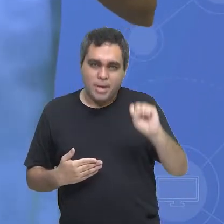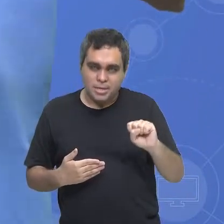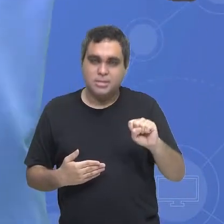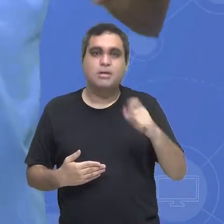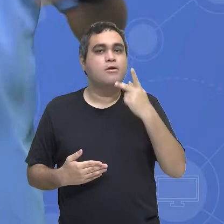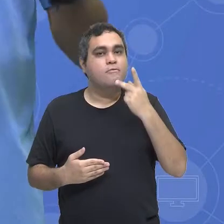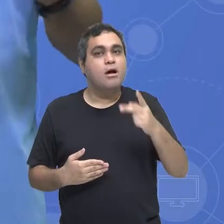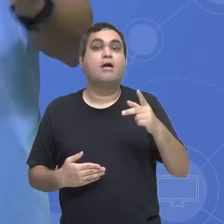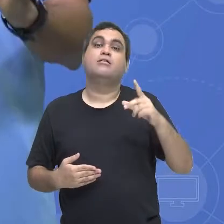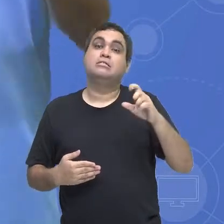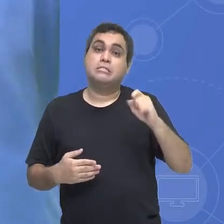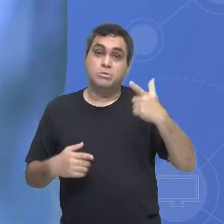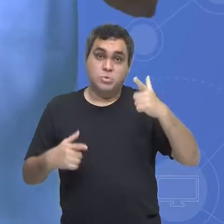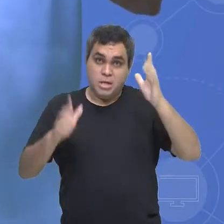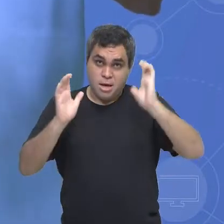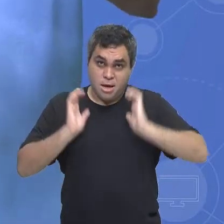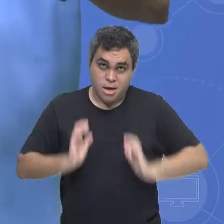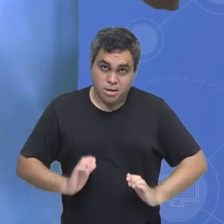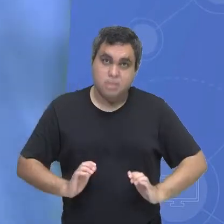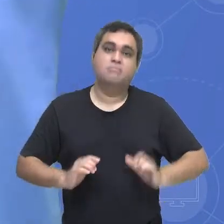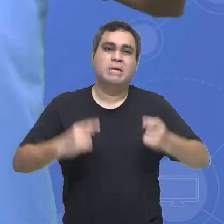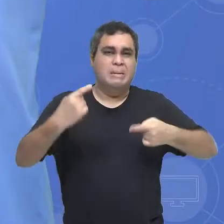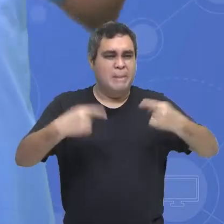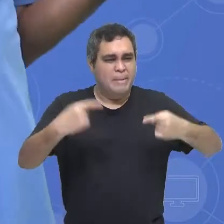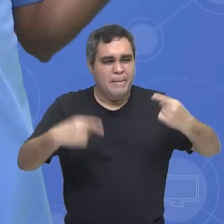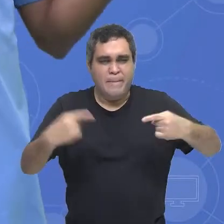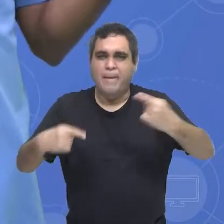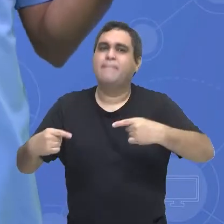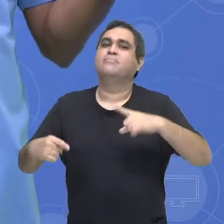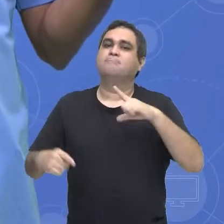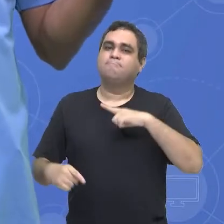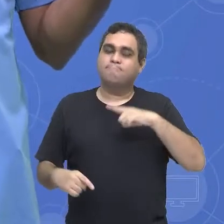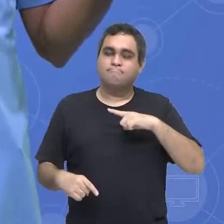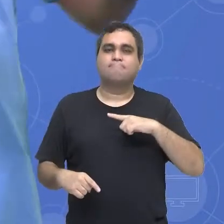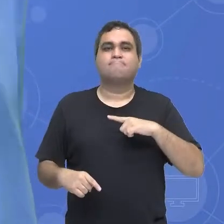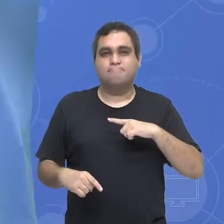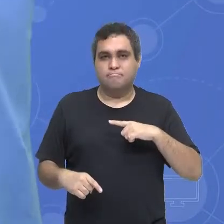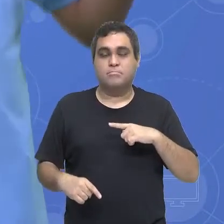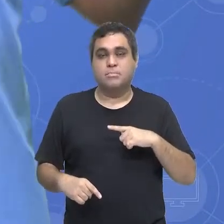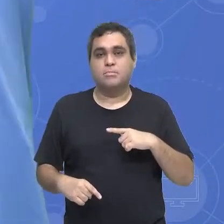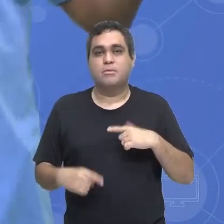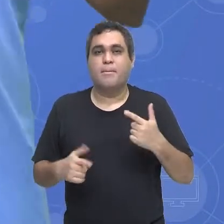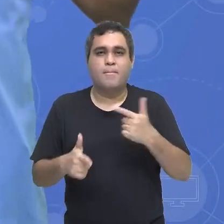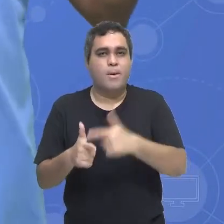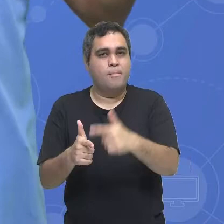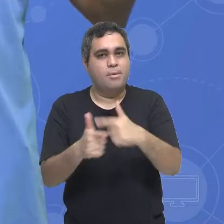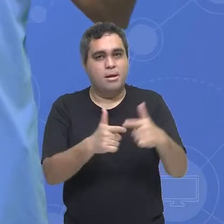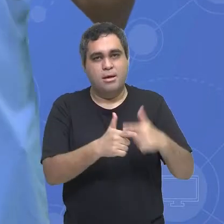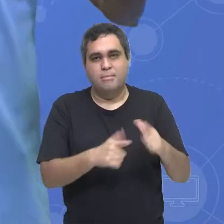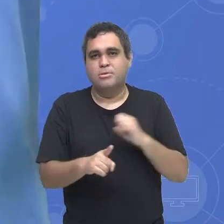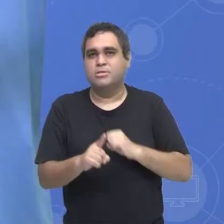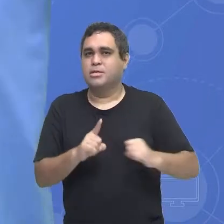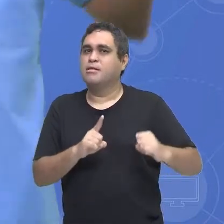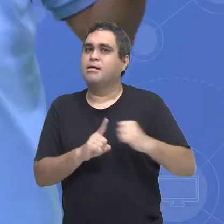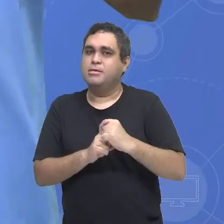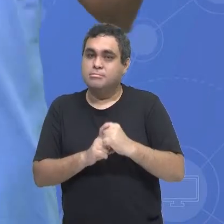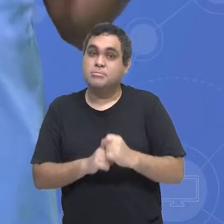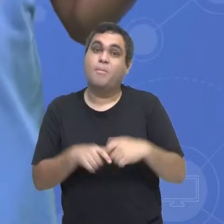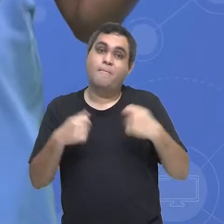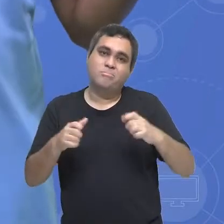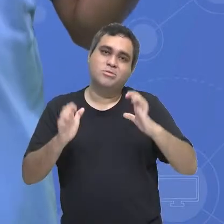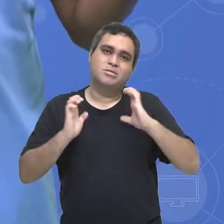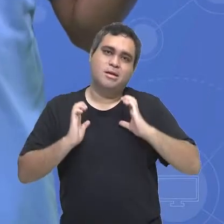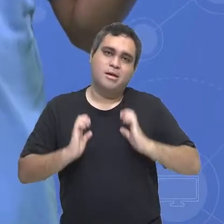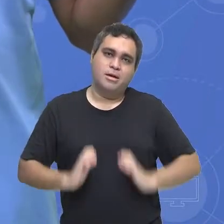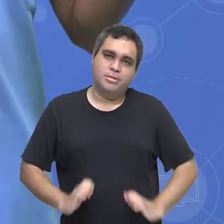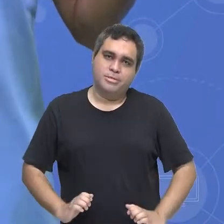sociedade. E a gente já sabe que quando não existe isso, o que acontece dentro da sociedade? Os problemas que nós encontramos e que nós